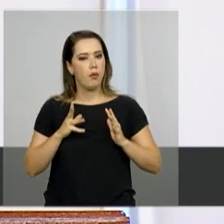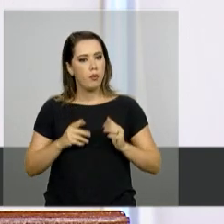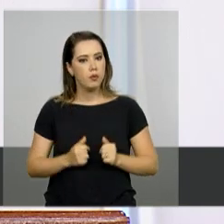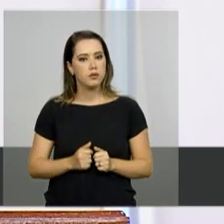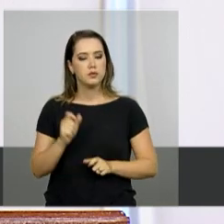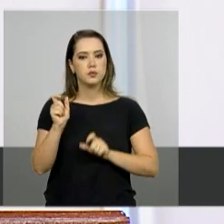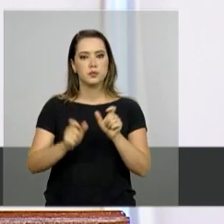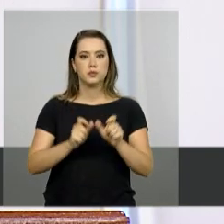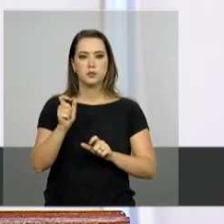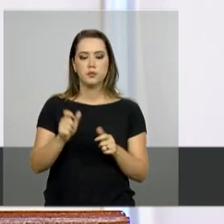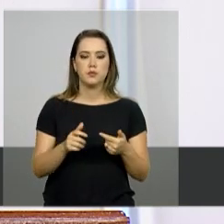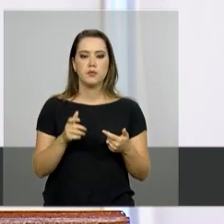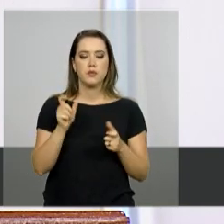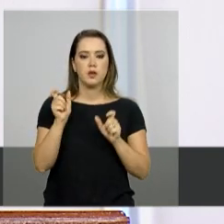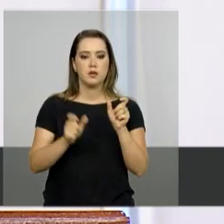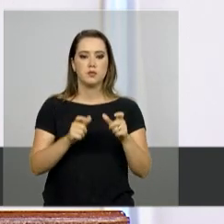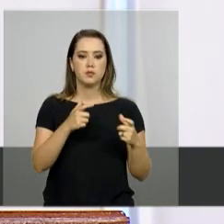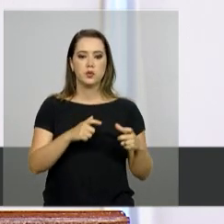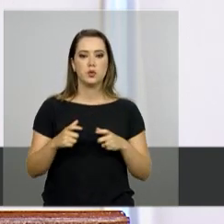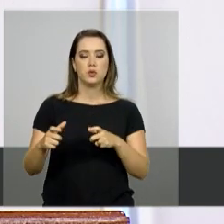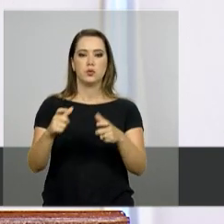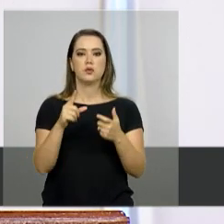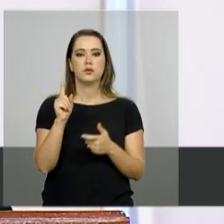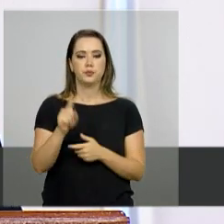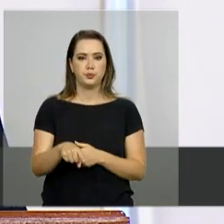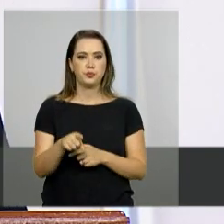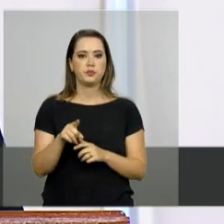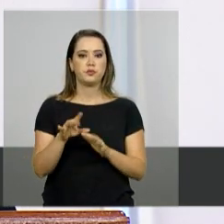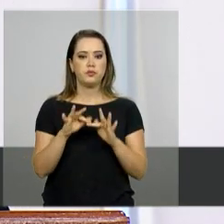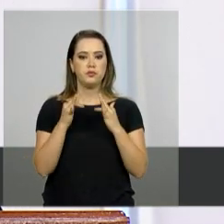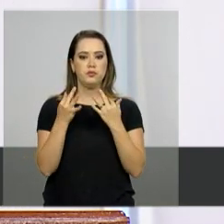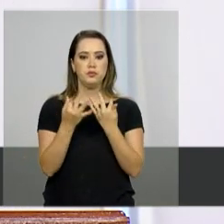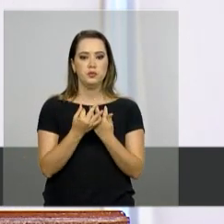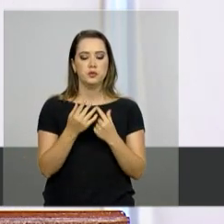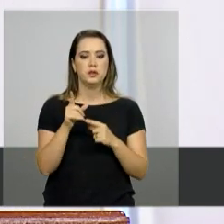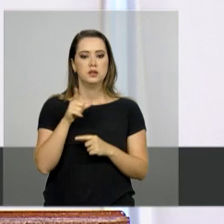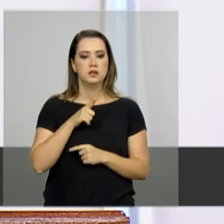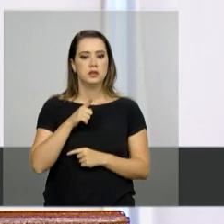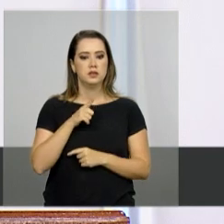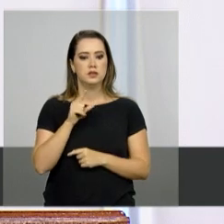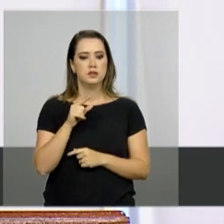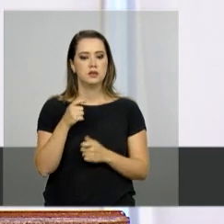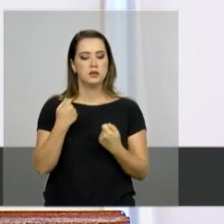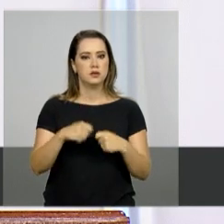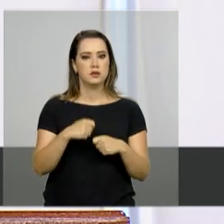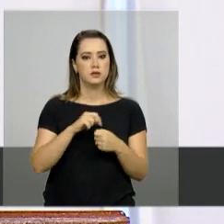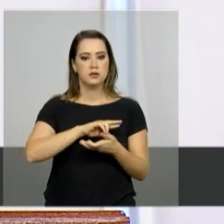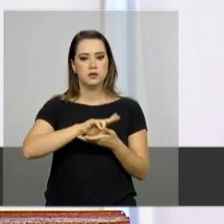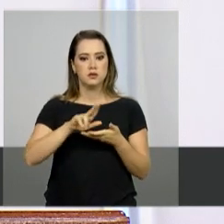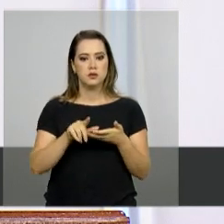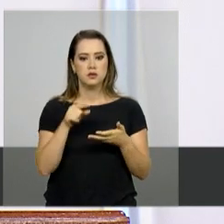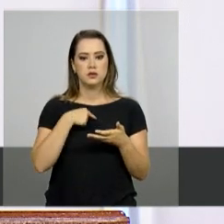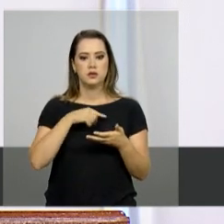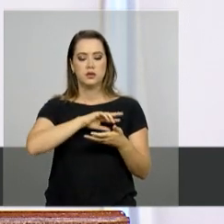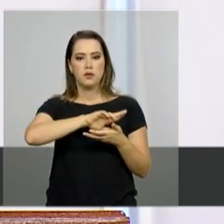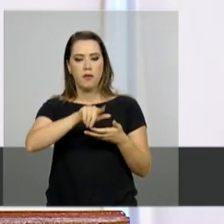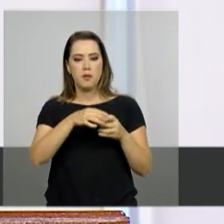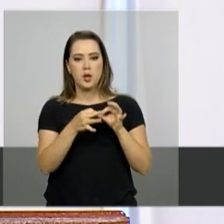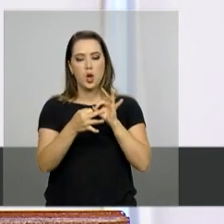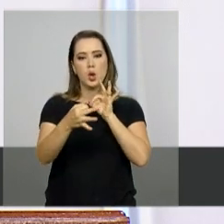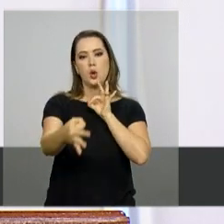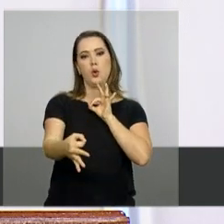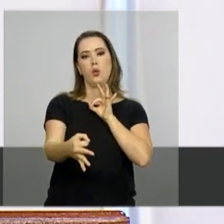aquelas regiões são famílias é que dispersas na amazônia em